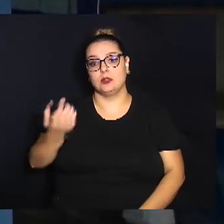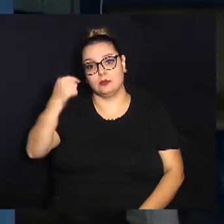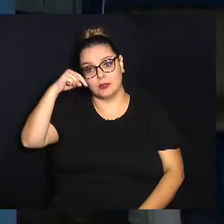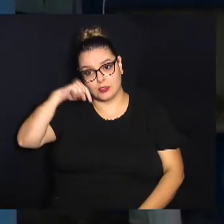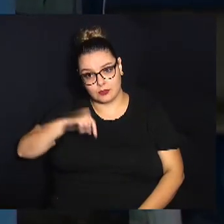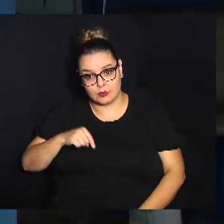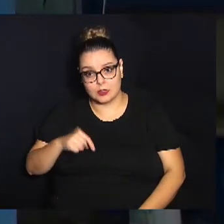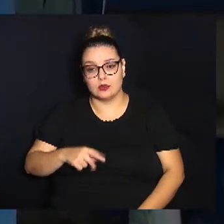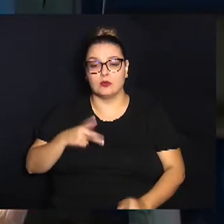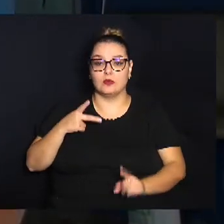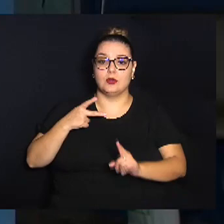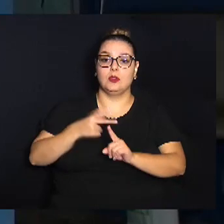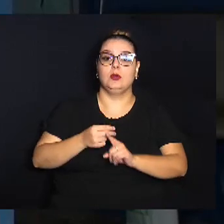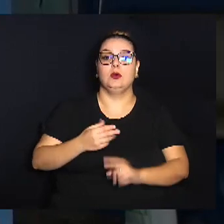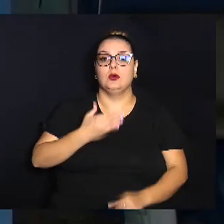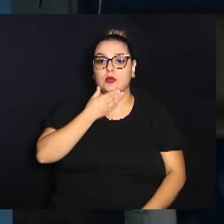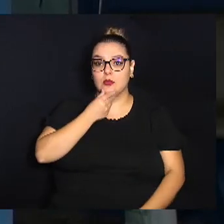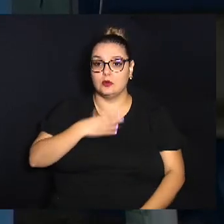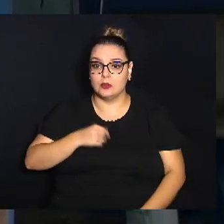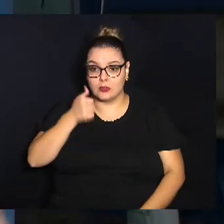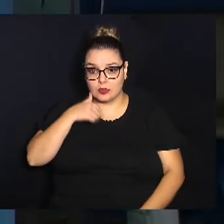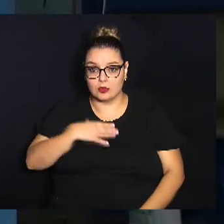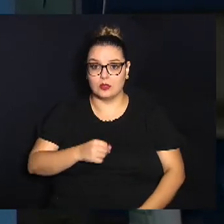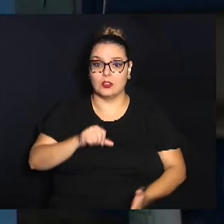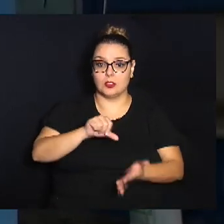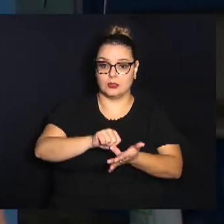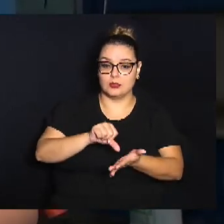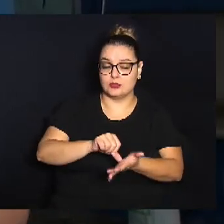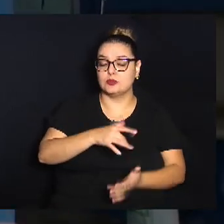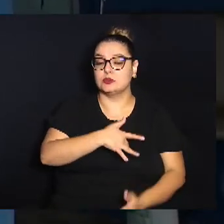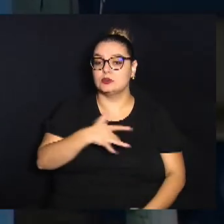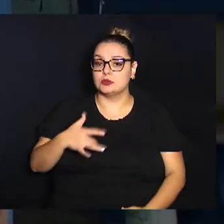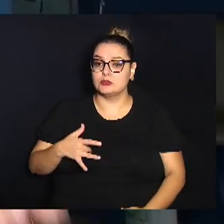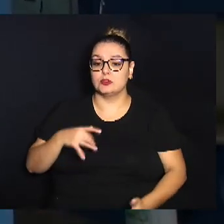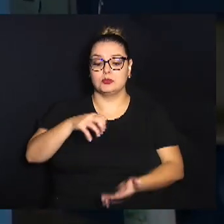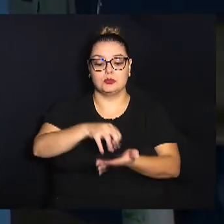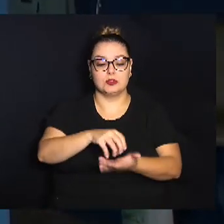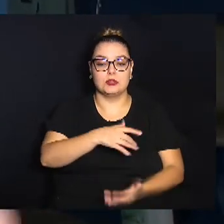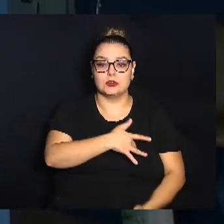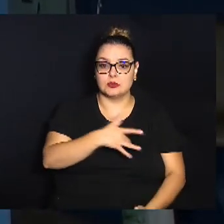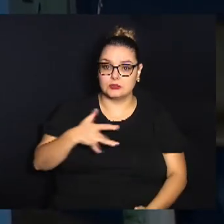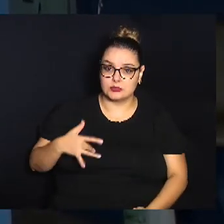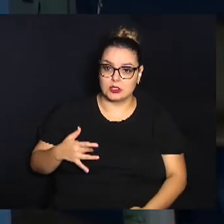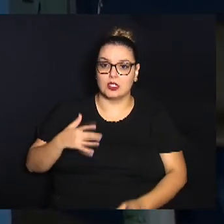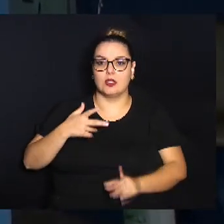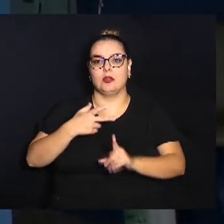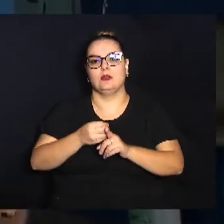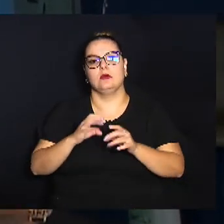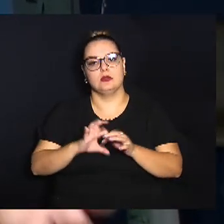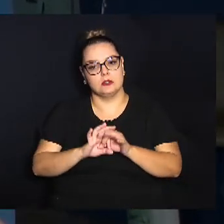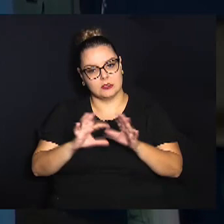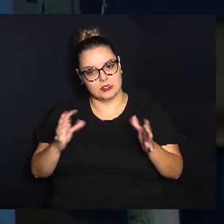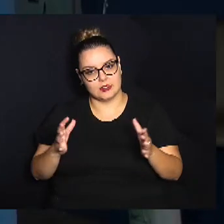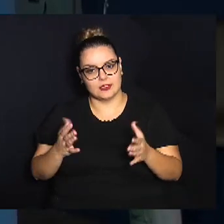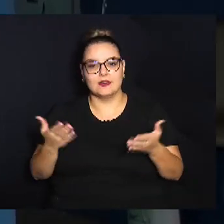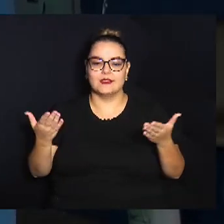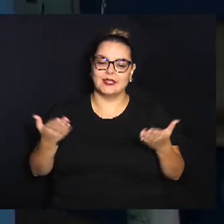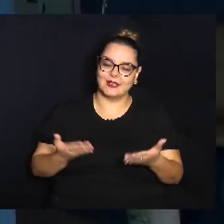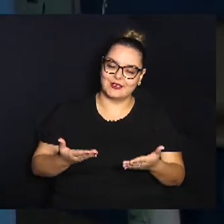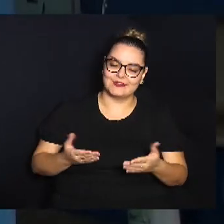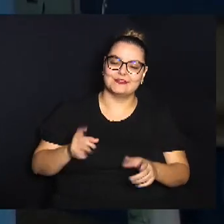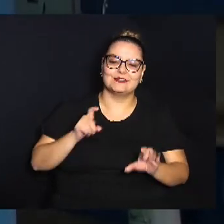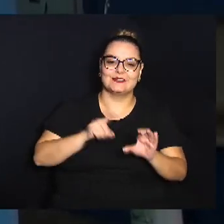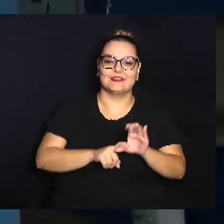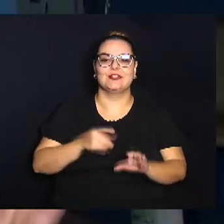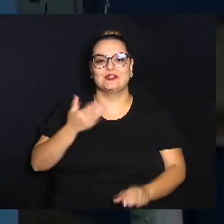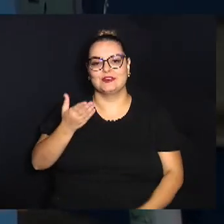fazer a imunização do seu filho. As unidades de saúde, os centros de saúde estão com as vacinas disponíveis e agora só depende